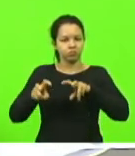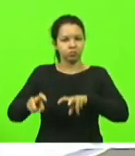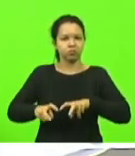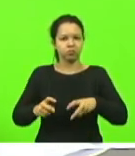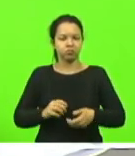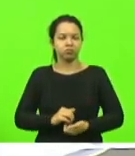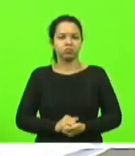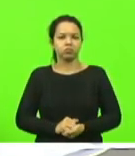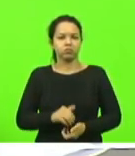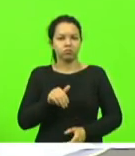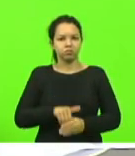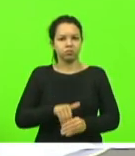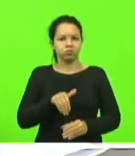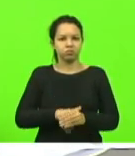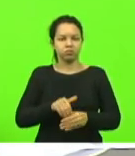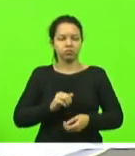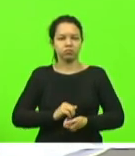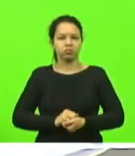Em votação.